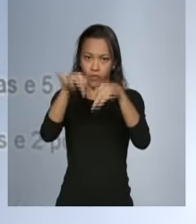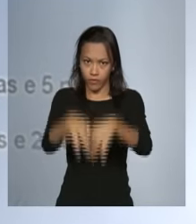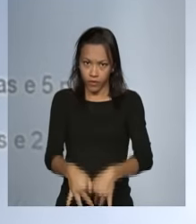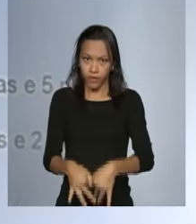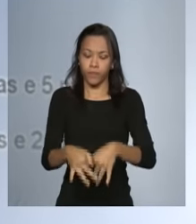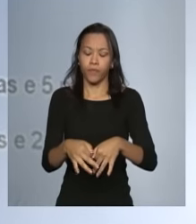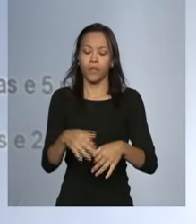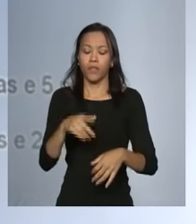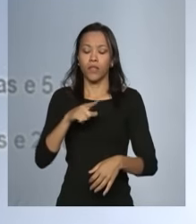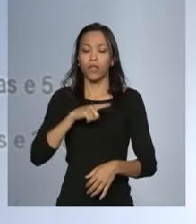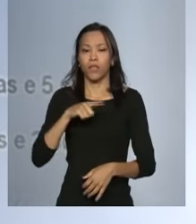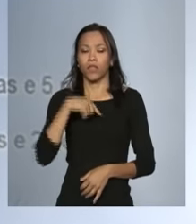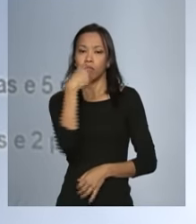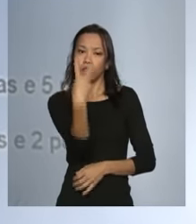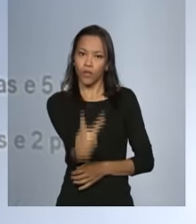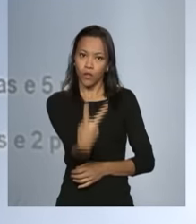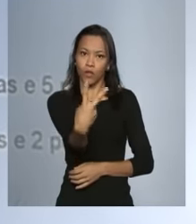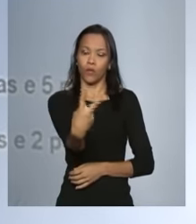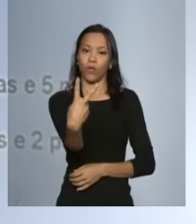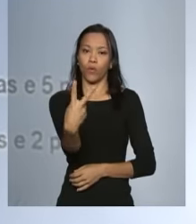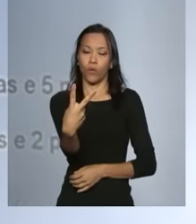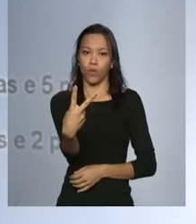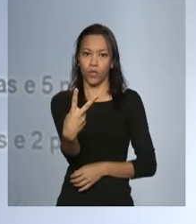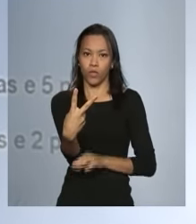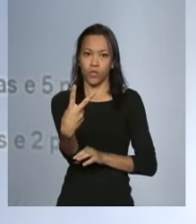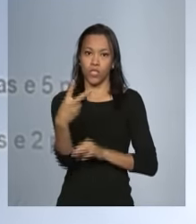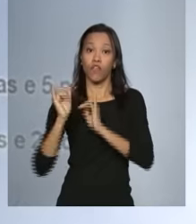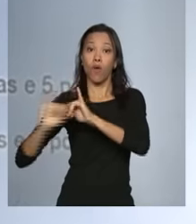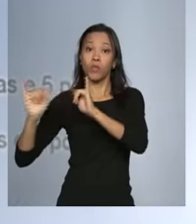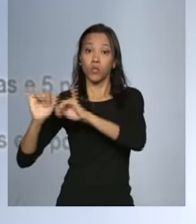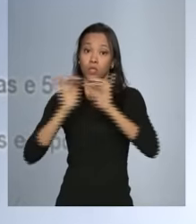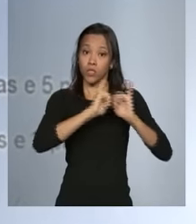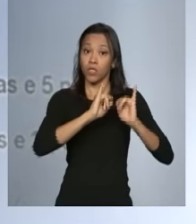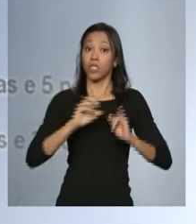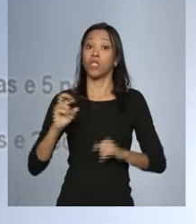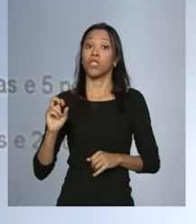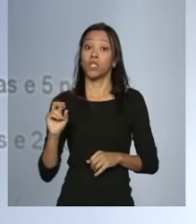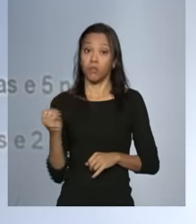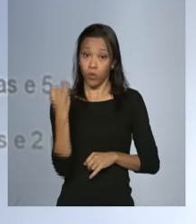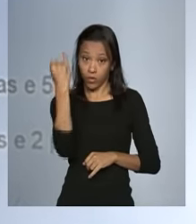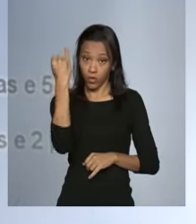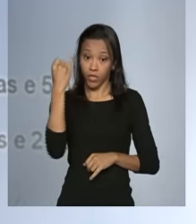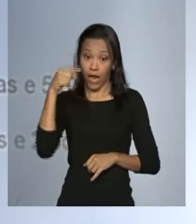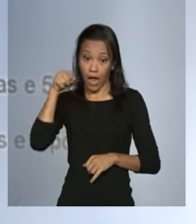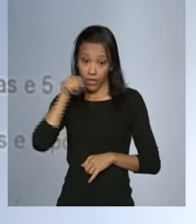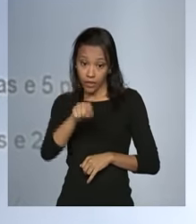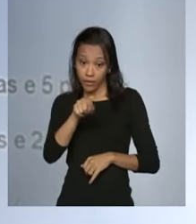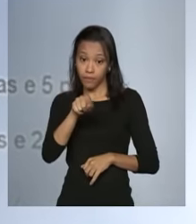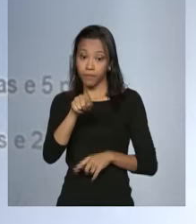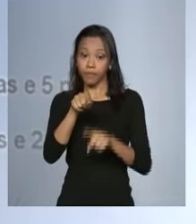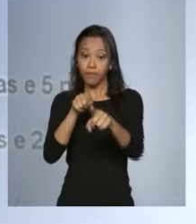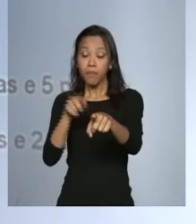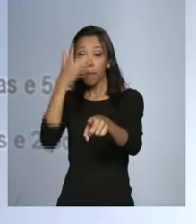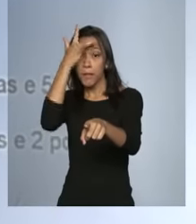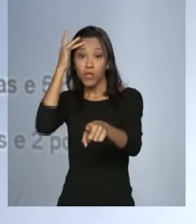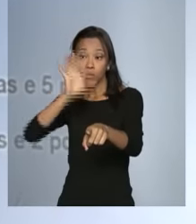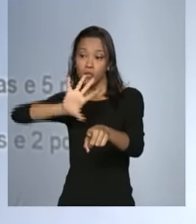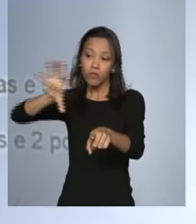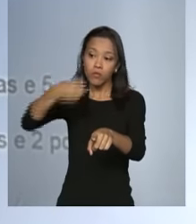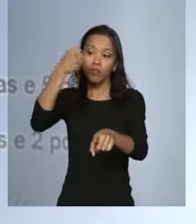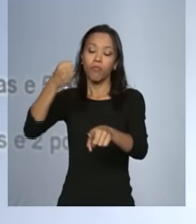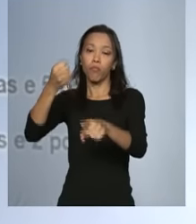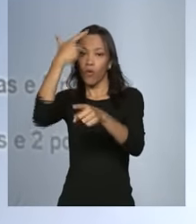tem mais dois dois conjuntos de informações relevantes aqui são os presos eh por tráfico de pessoas em